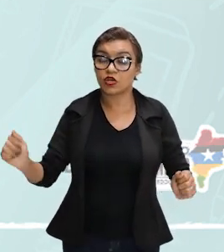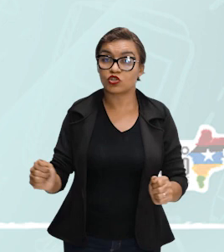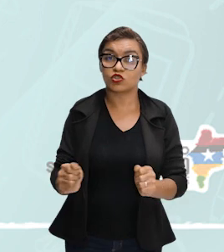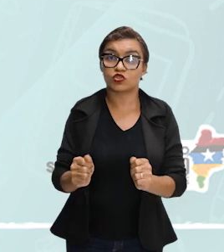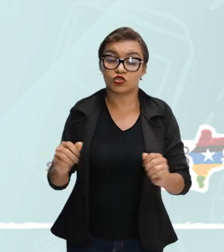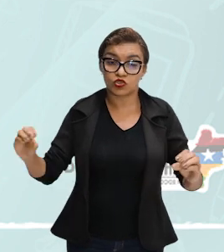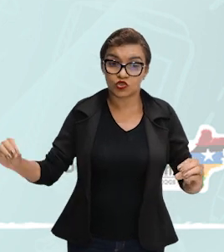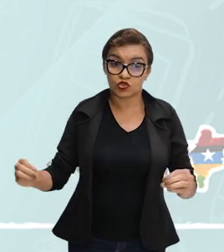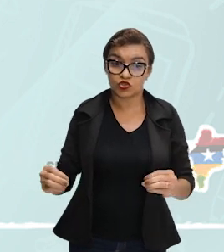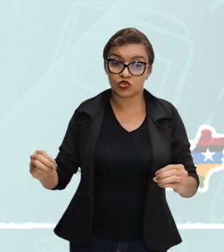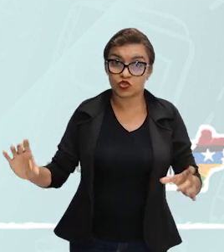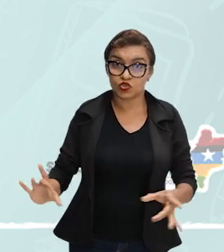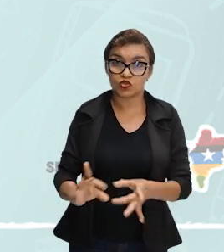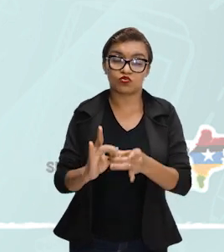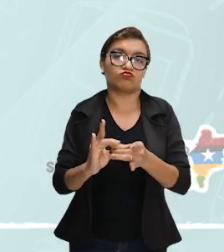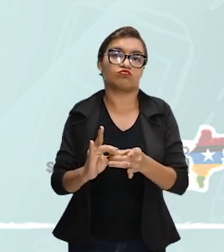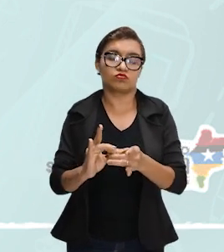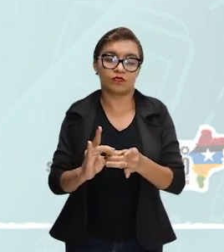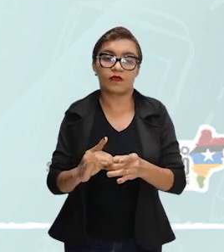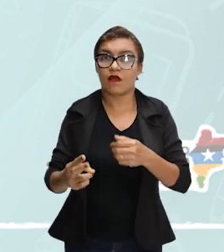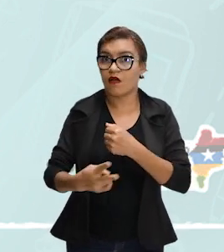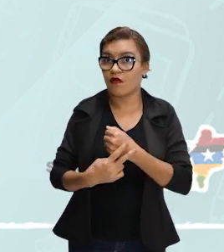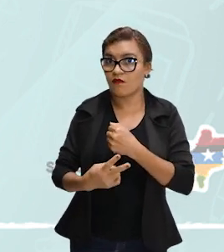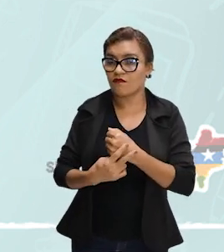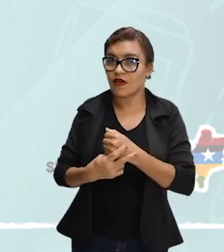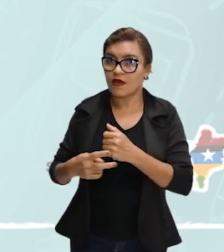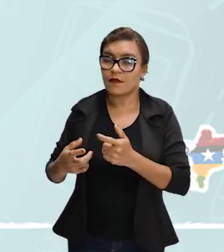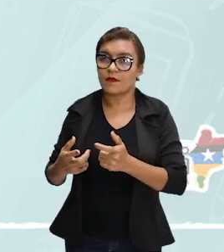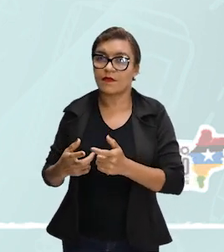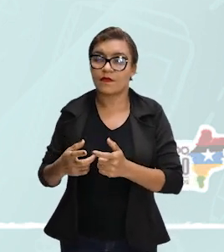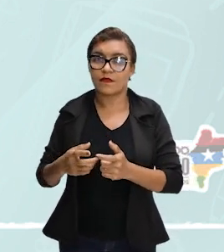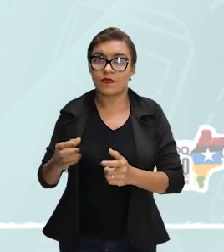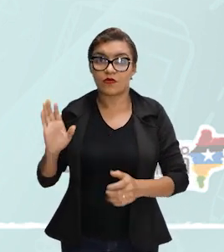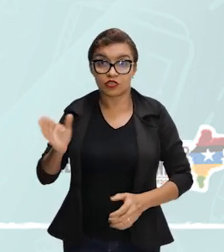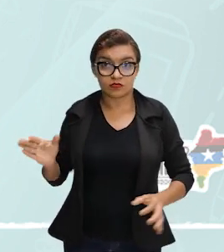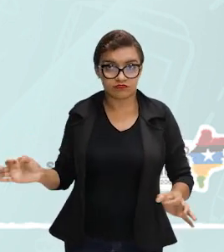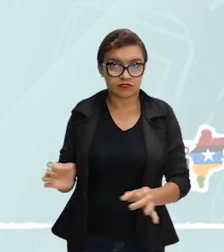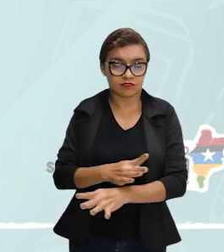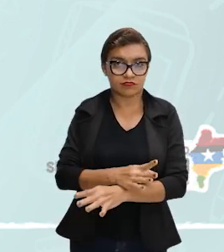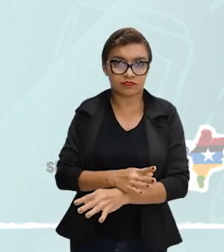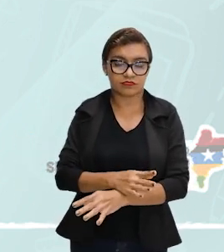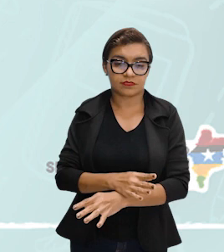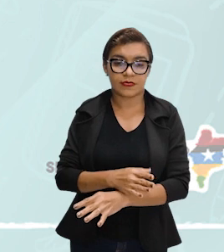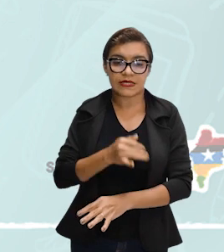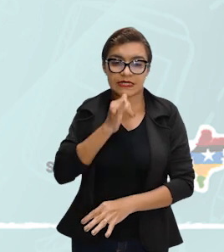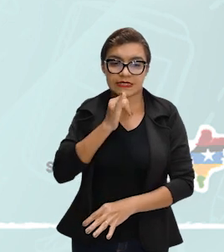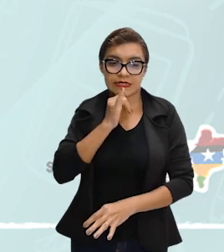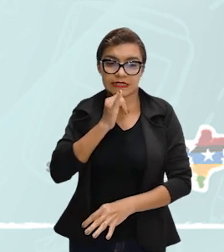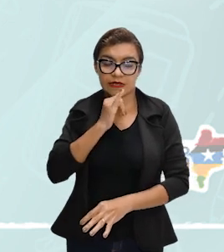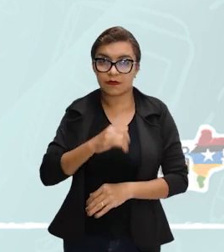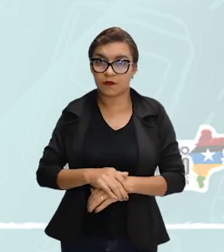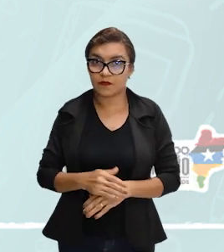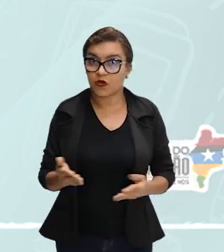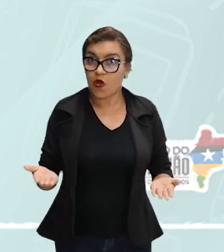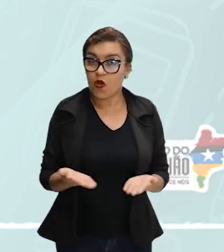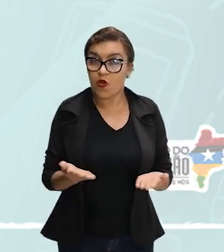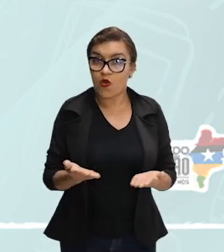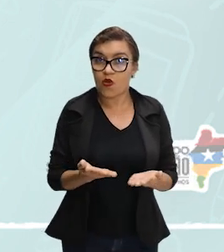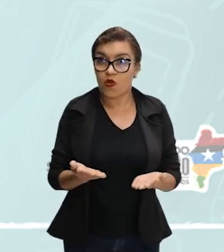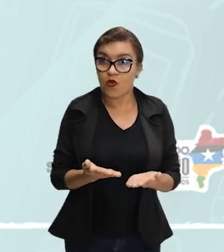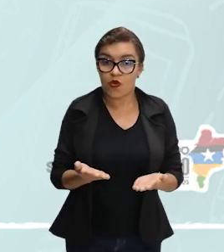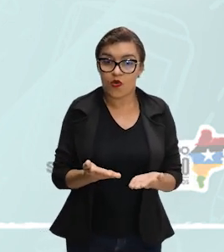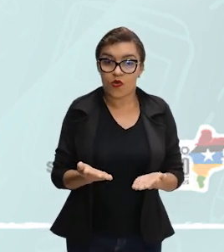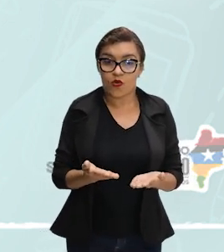no particípio, tá? Então, eu tenho como exemplo: hoy he comido a la una. Hoje eu comi a